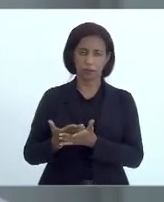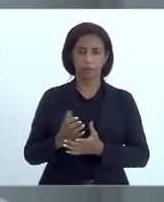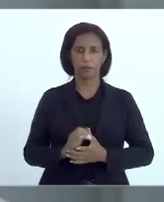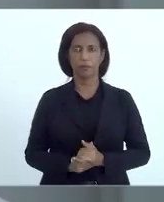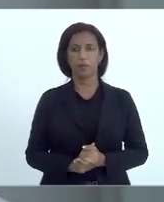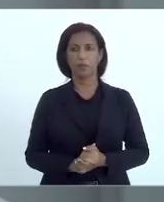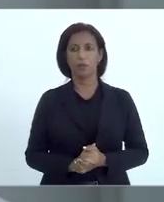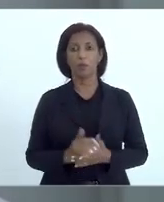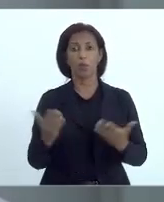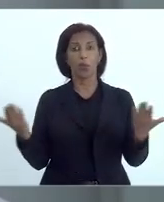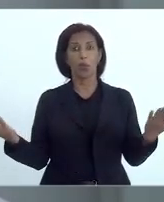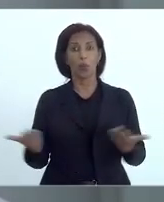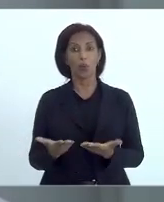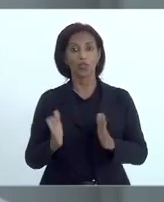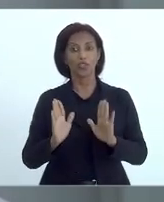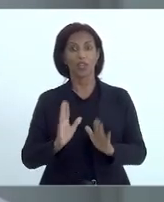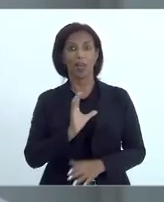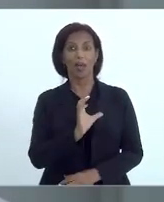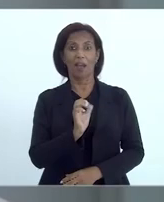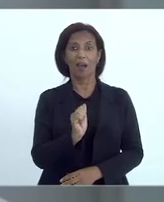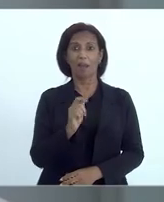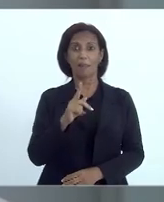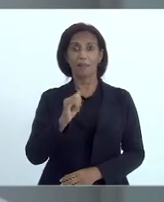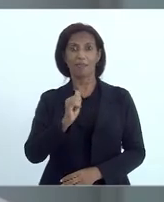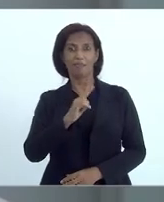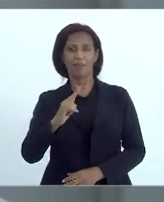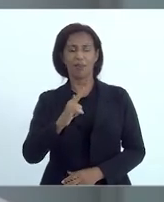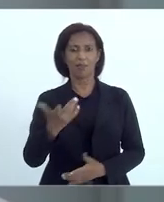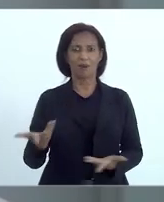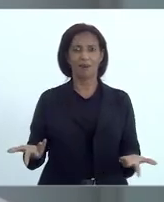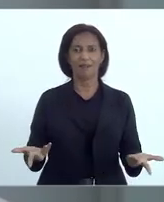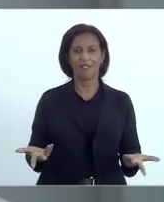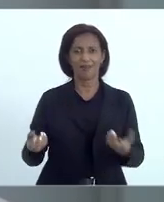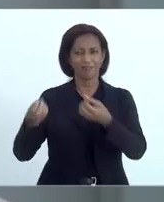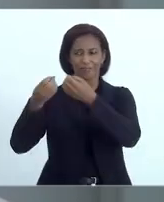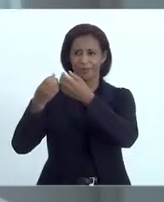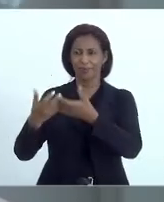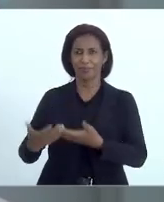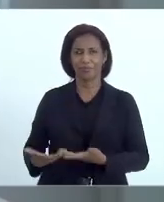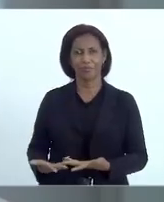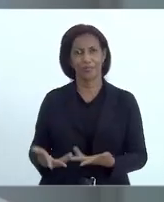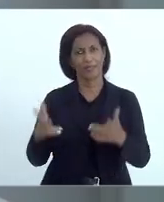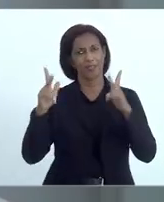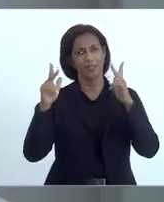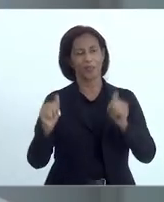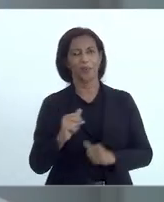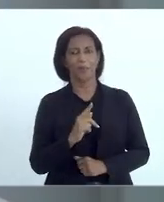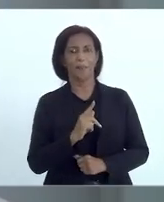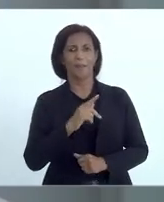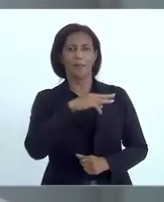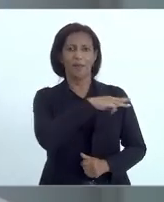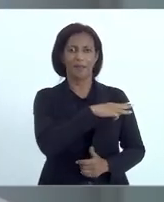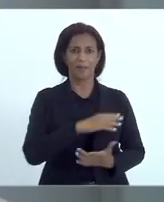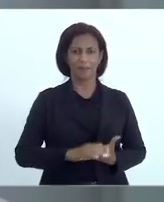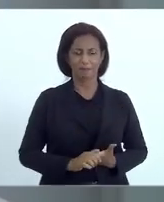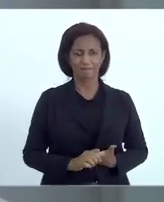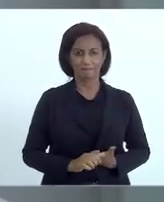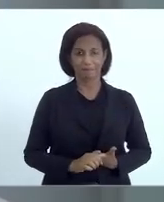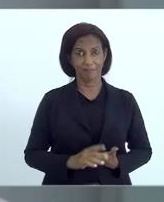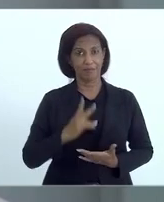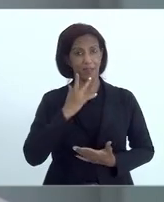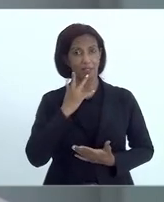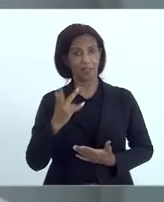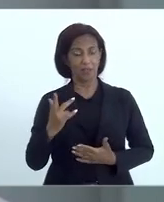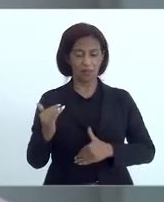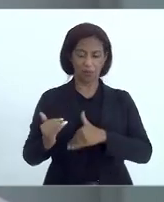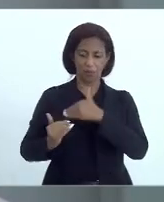o geração Capital Disco E aí é desmotivador assim como na PM que eu